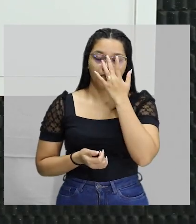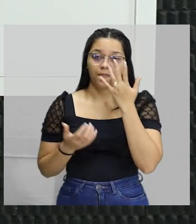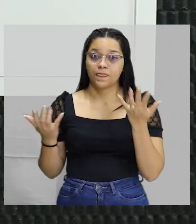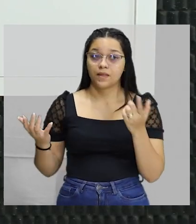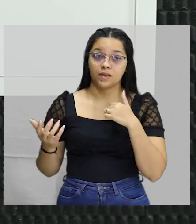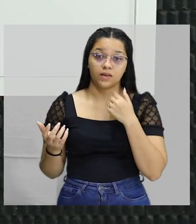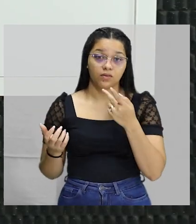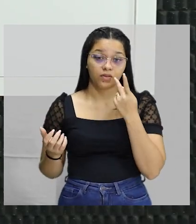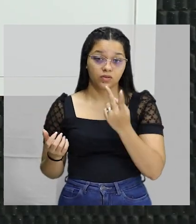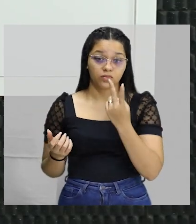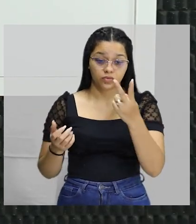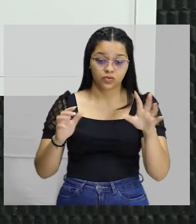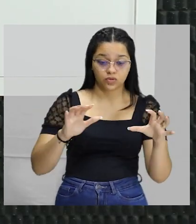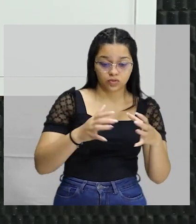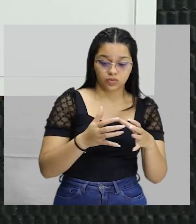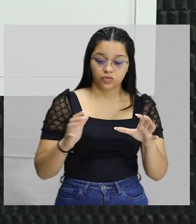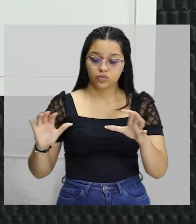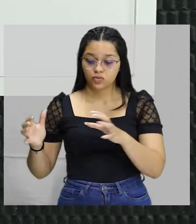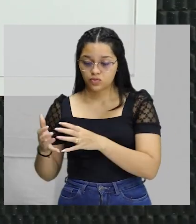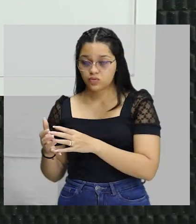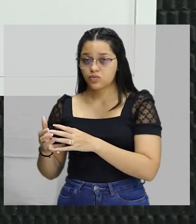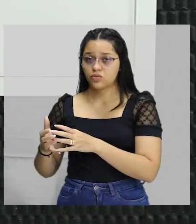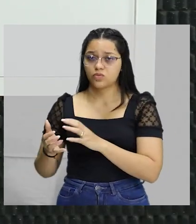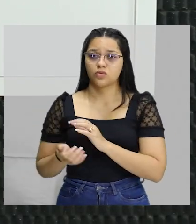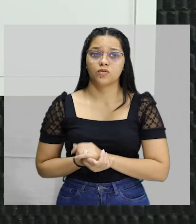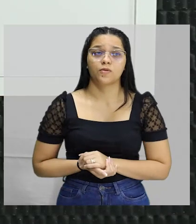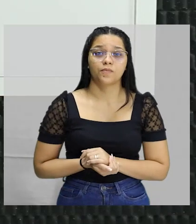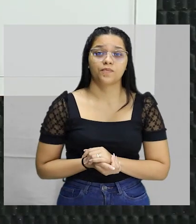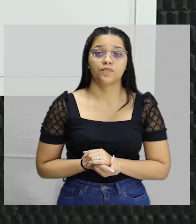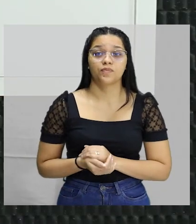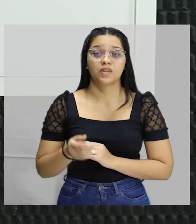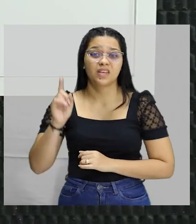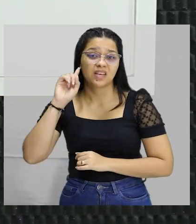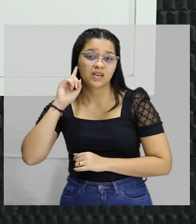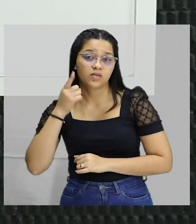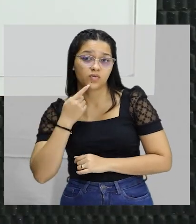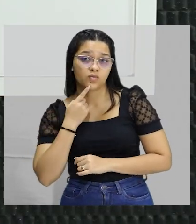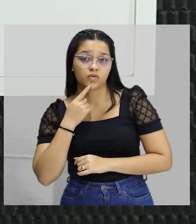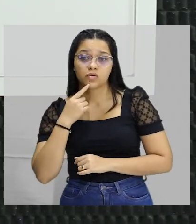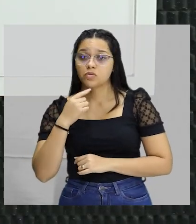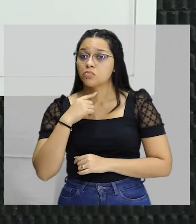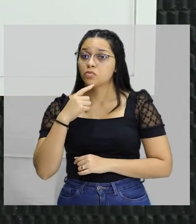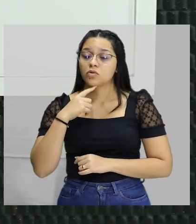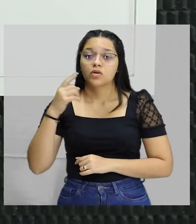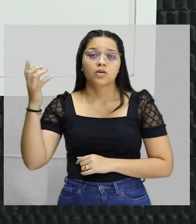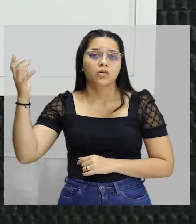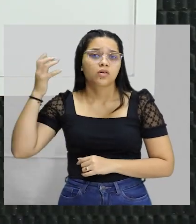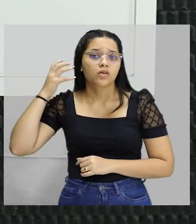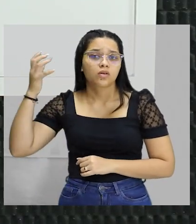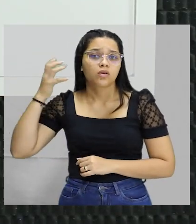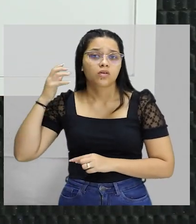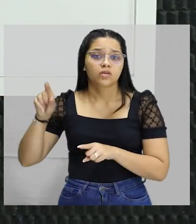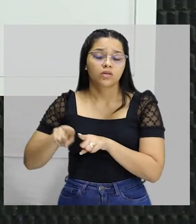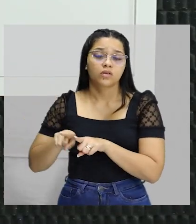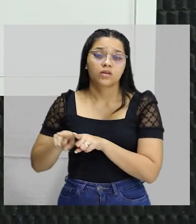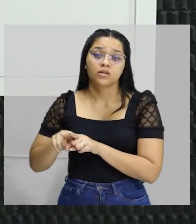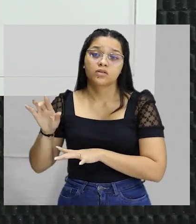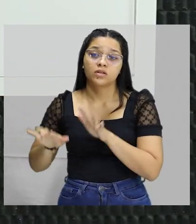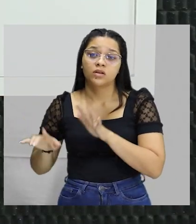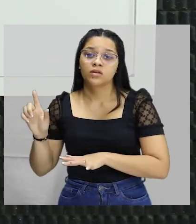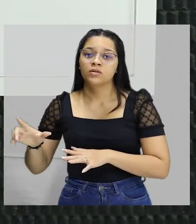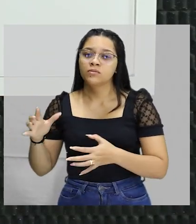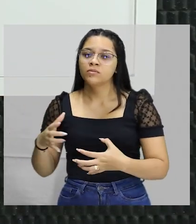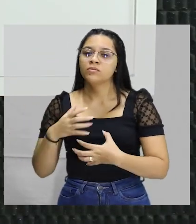falando aqui com dois públicos. O público que não consegue receber pelos ouvidos, talvez já tenha